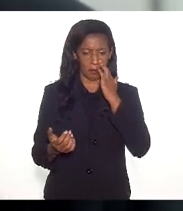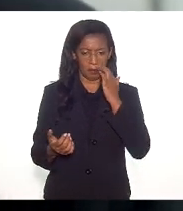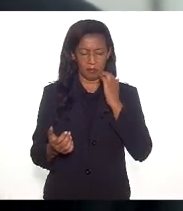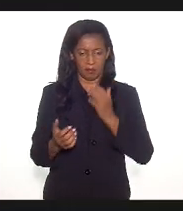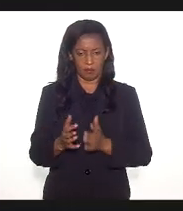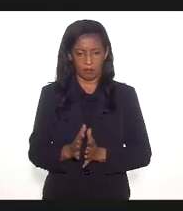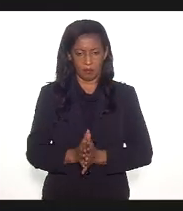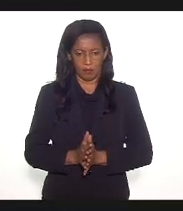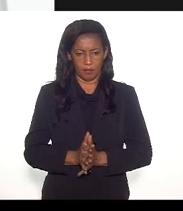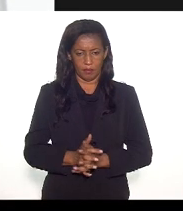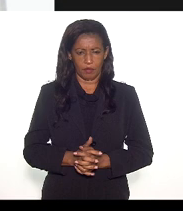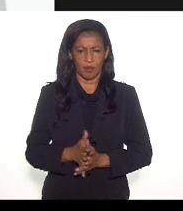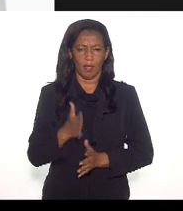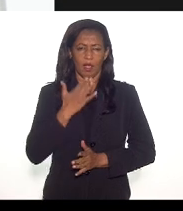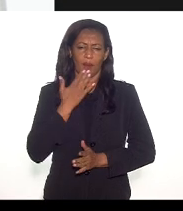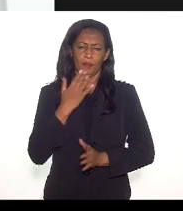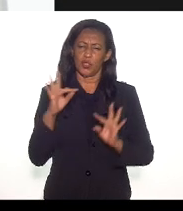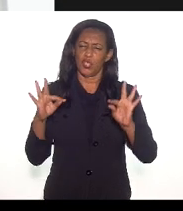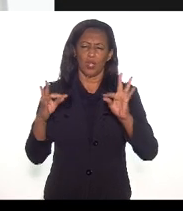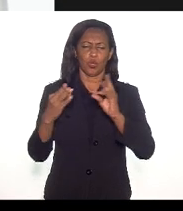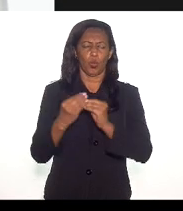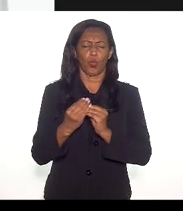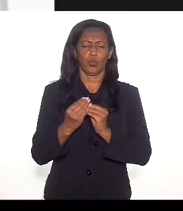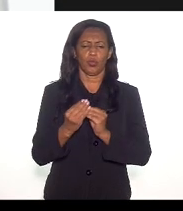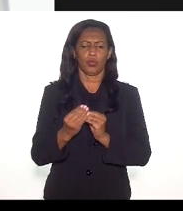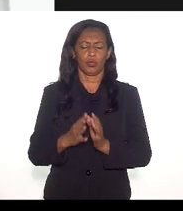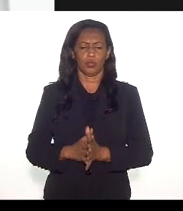devida, eu queria pedir a todos